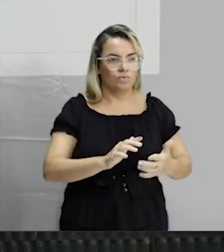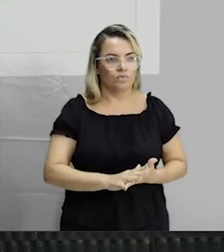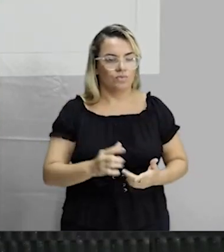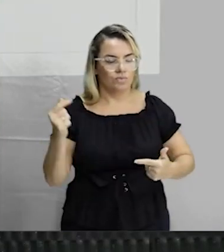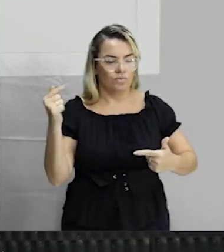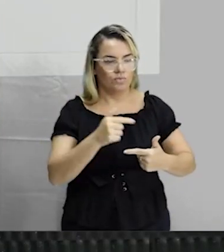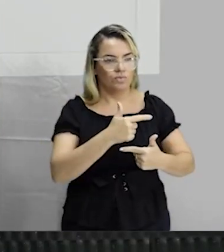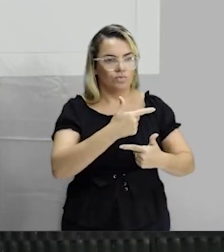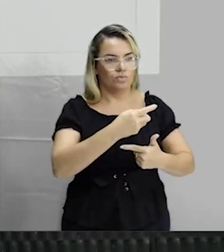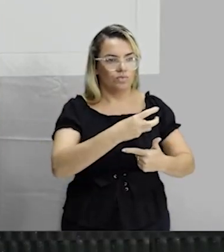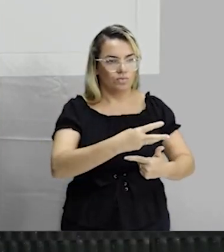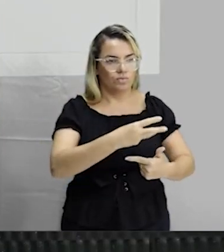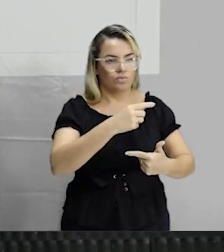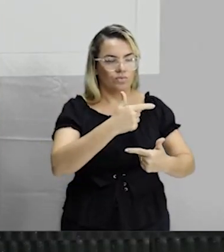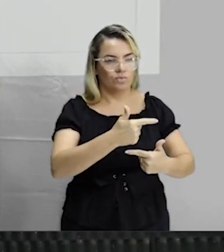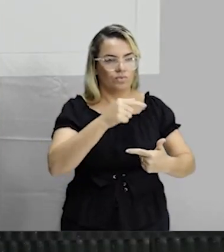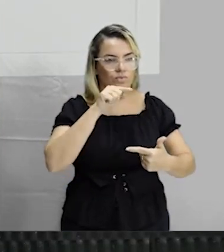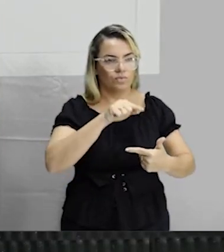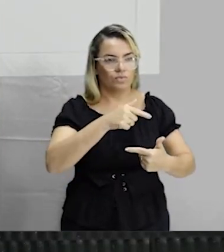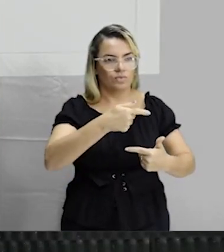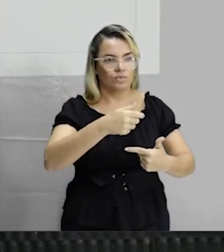R$